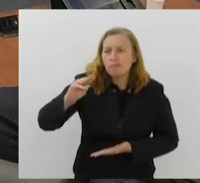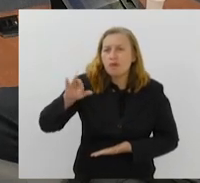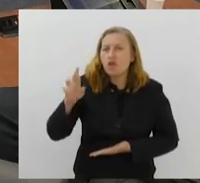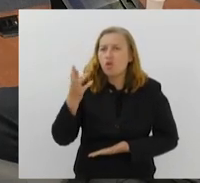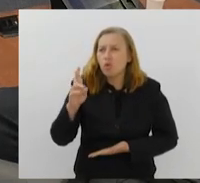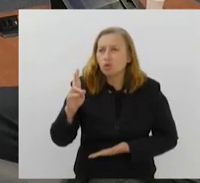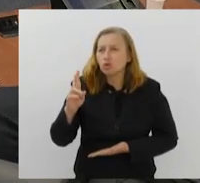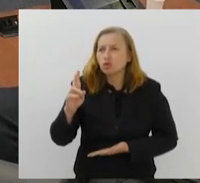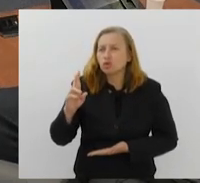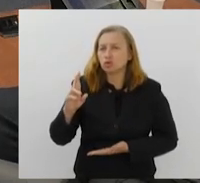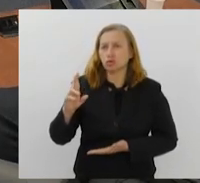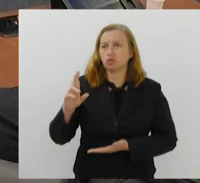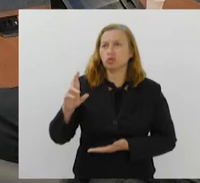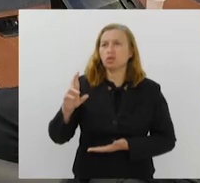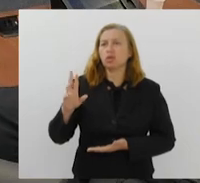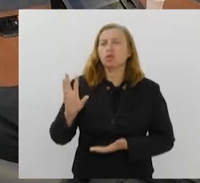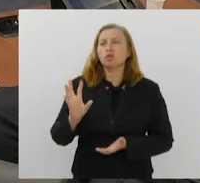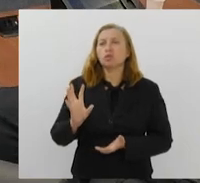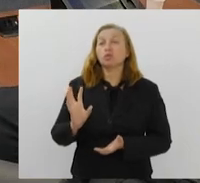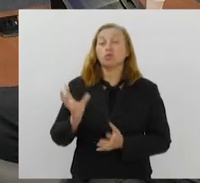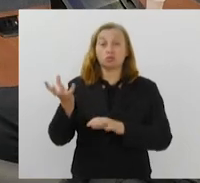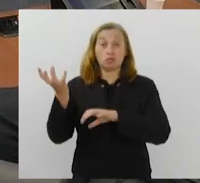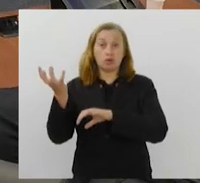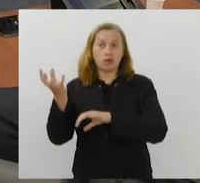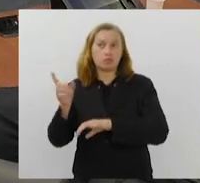que, no meu modo de ver, está até...